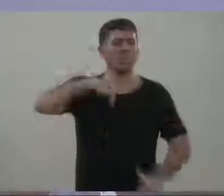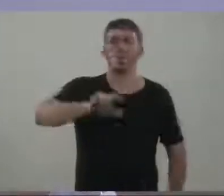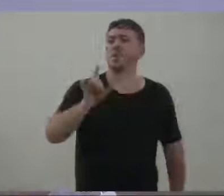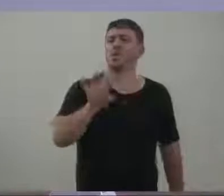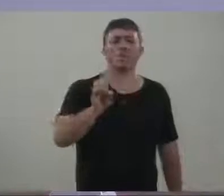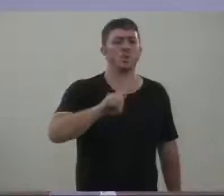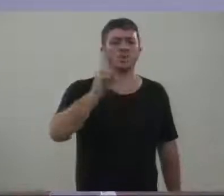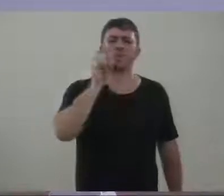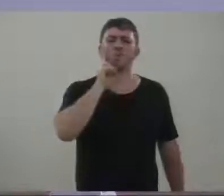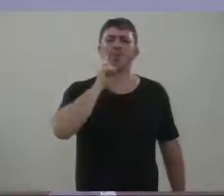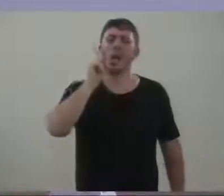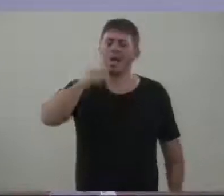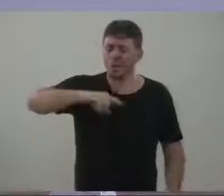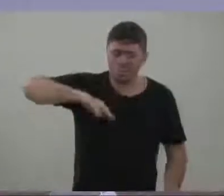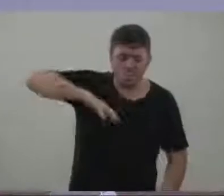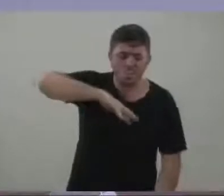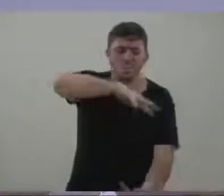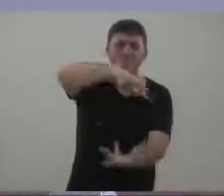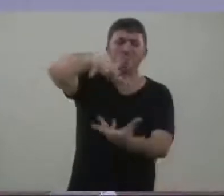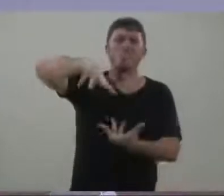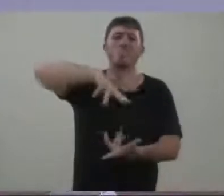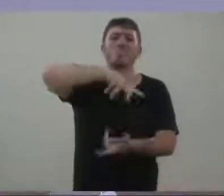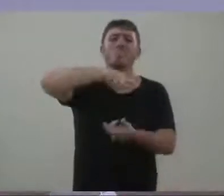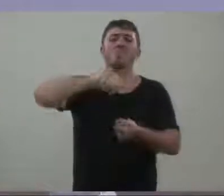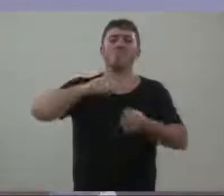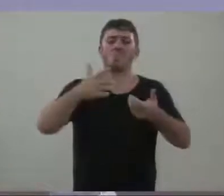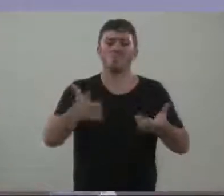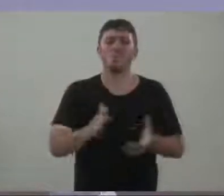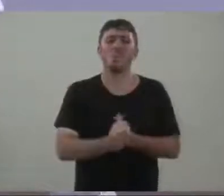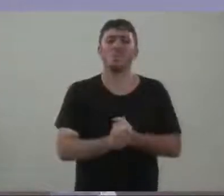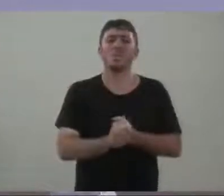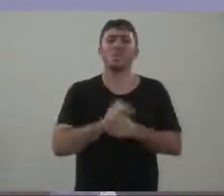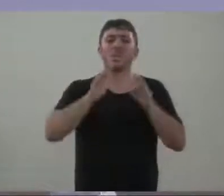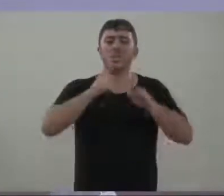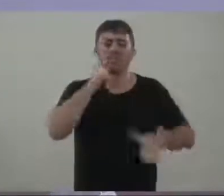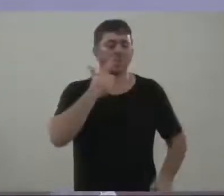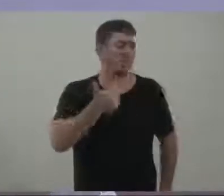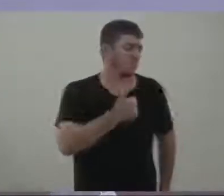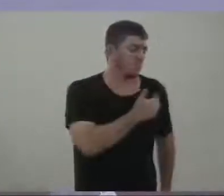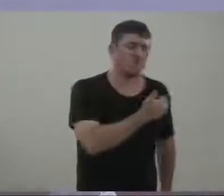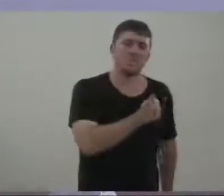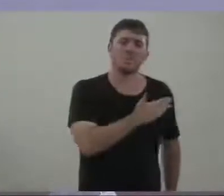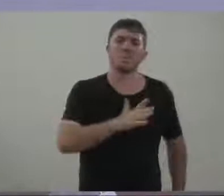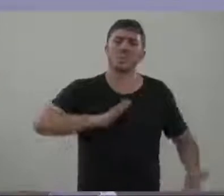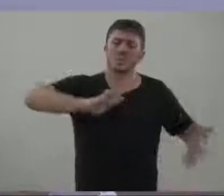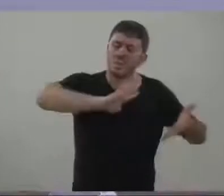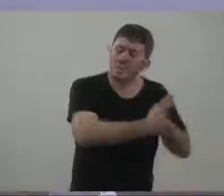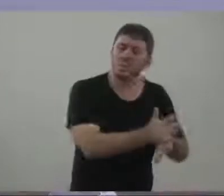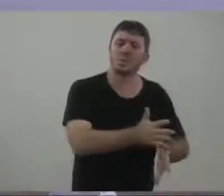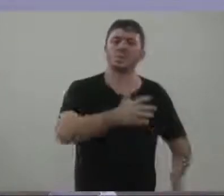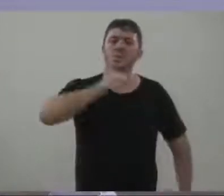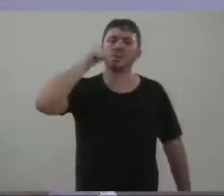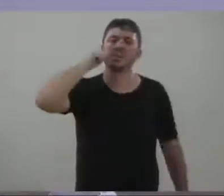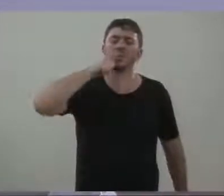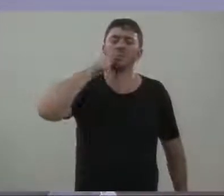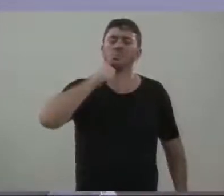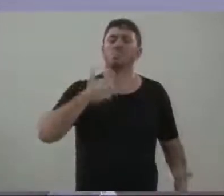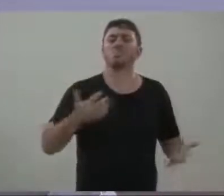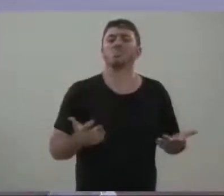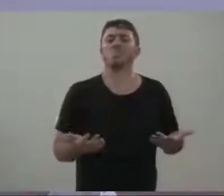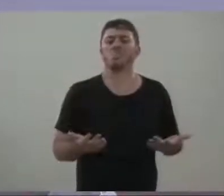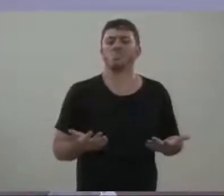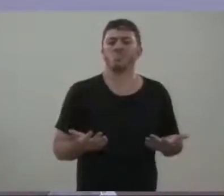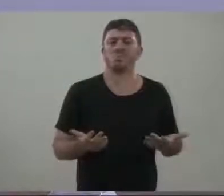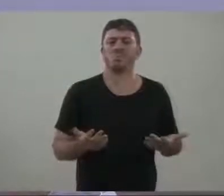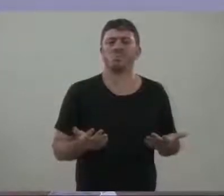No mundo. Até hoje assistimos preconceitos, discriminações com as mulheres. Né? E aqui